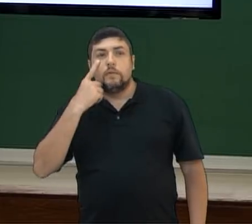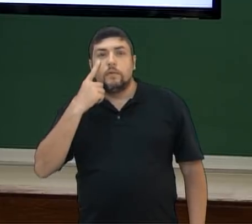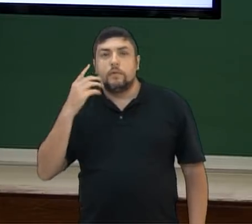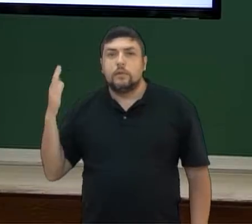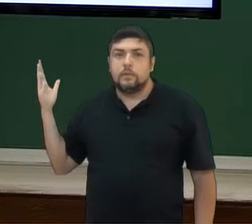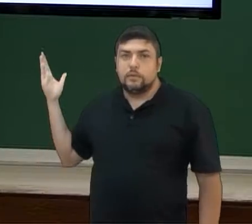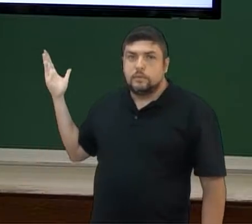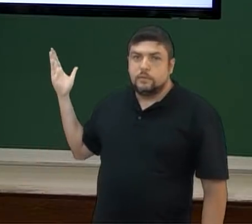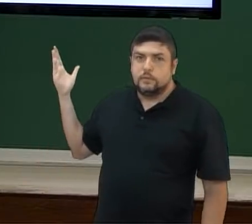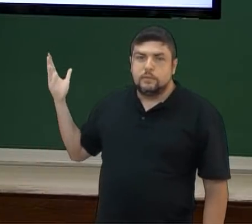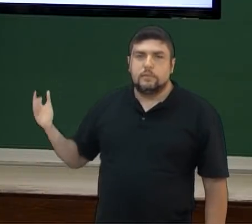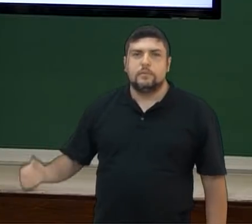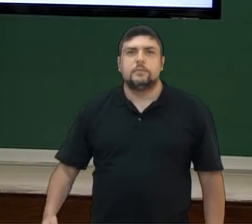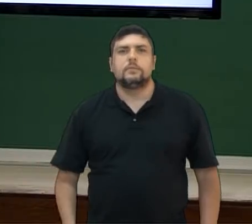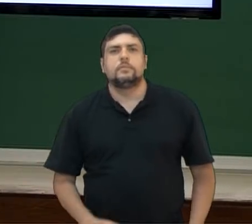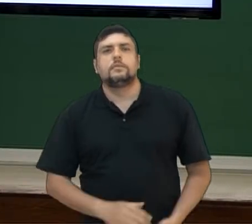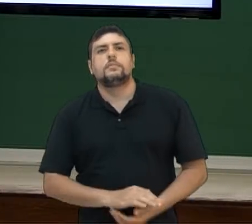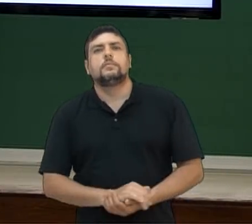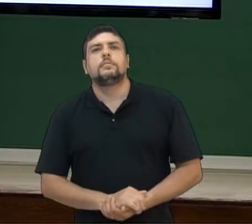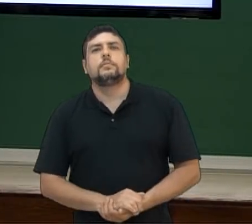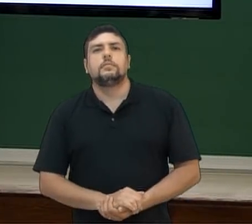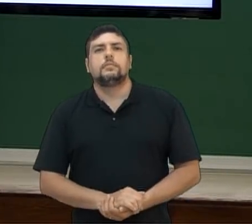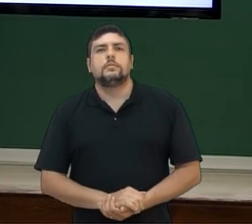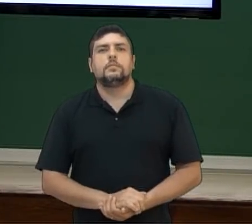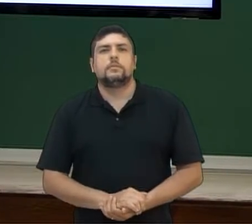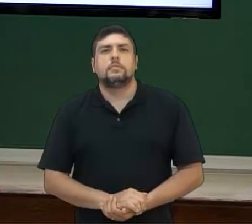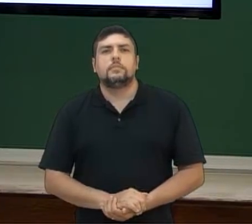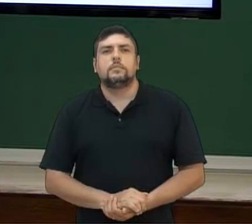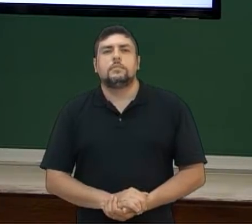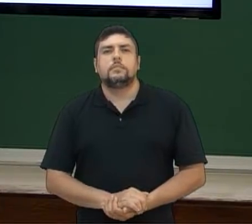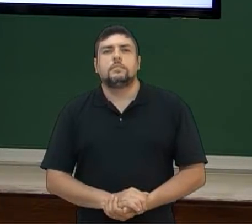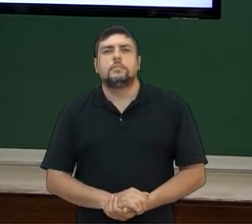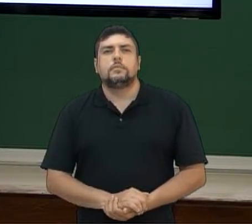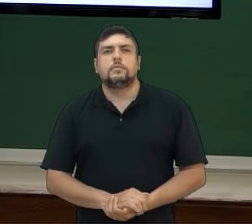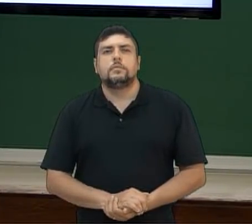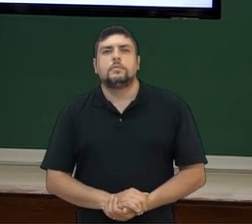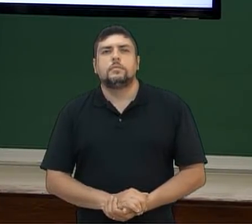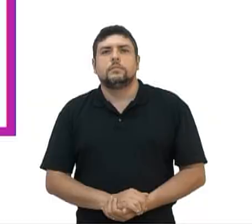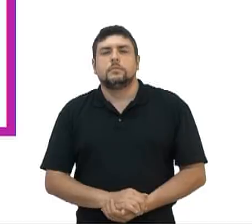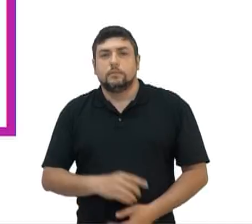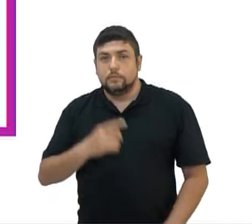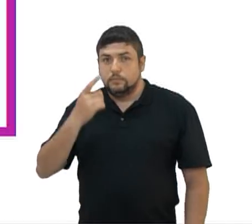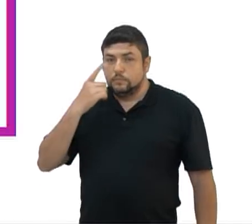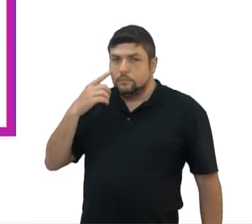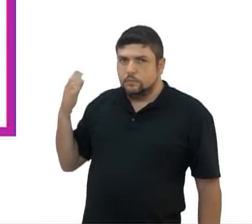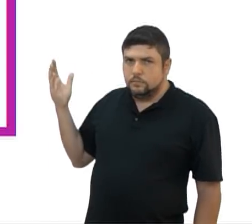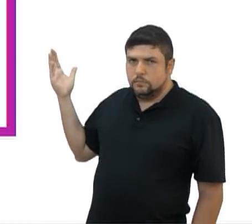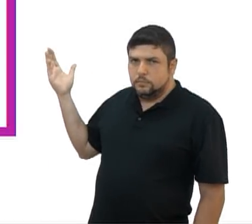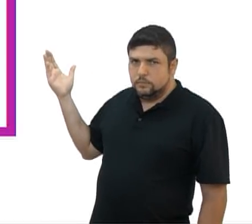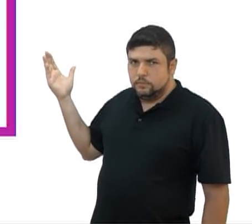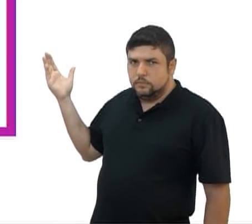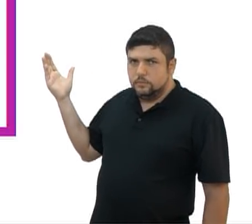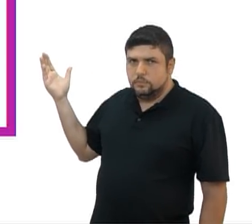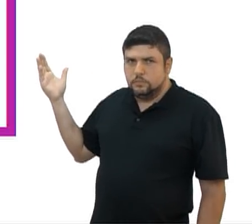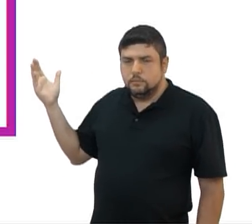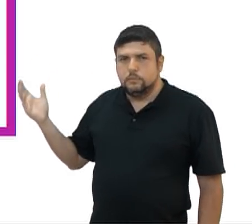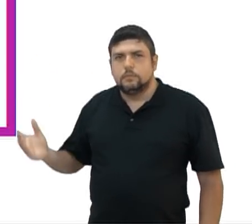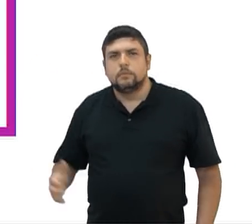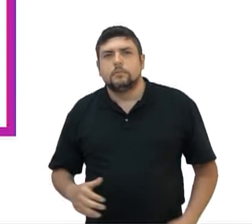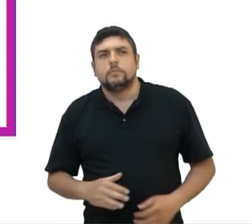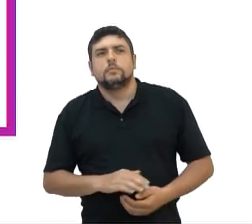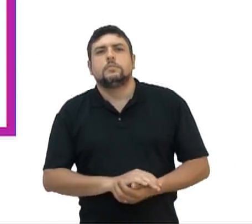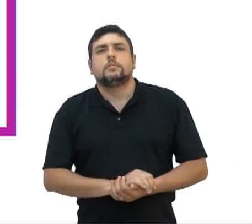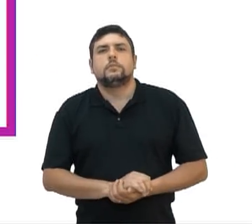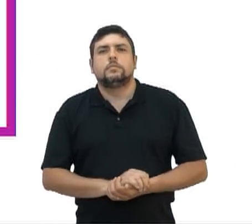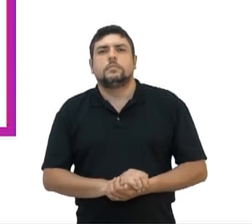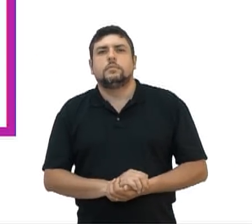no rosto deste nativo, então, da Nova Zelândia. Aqui no mapa, só para a gente entender do que eu estou falando, ó,